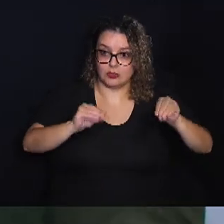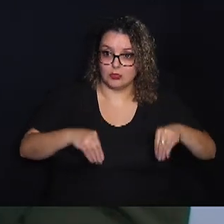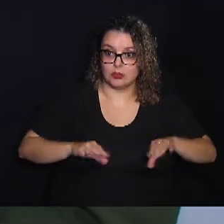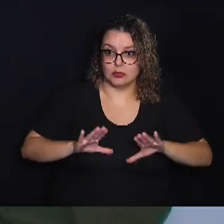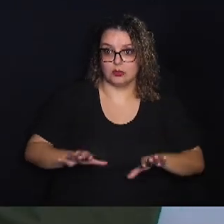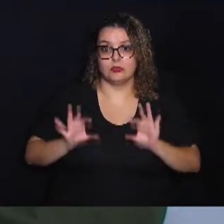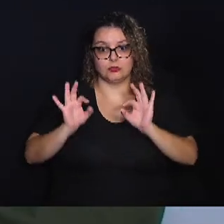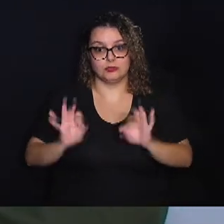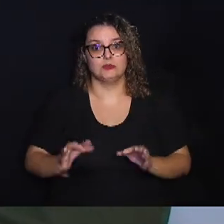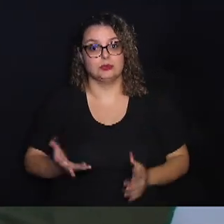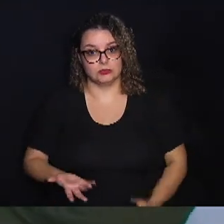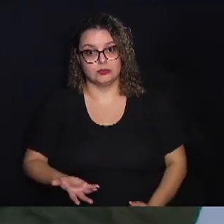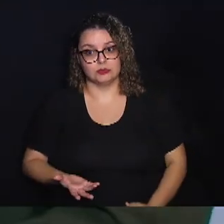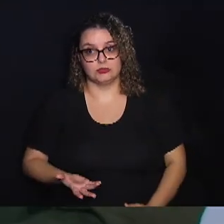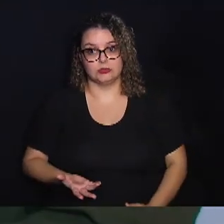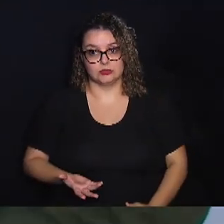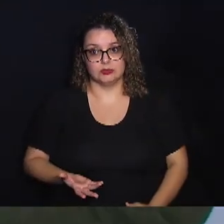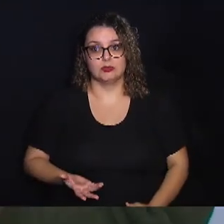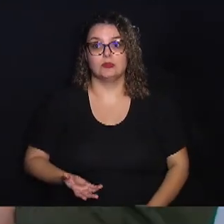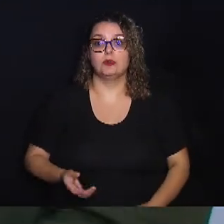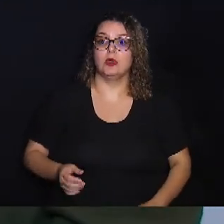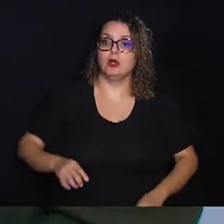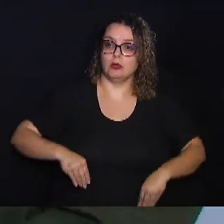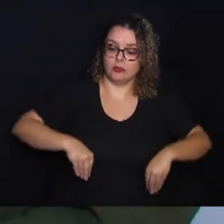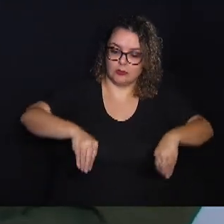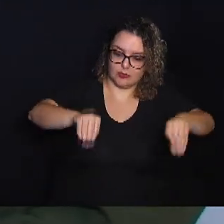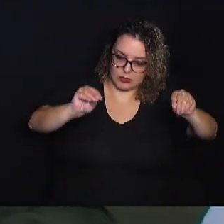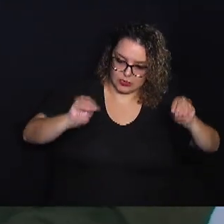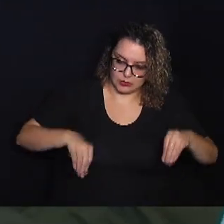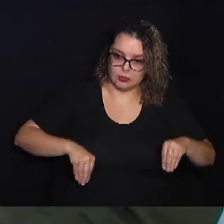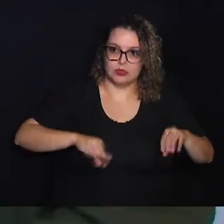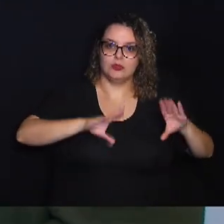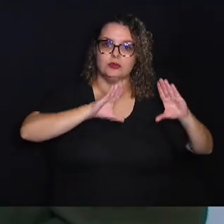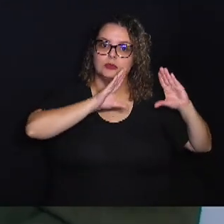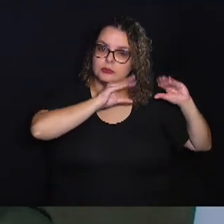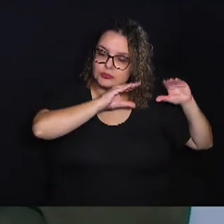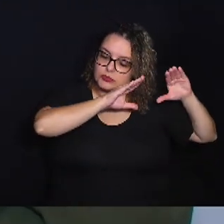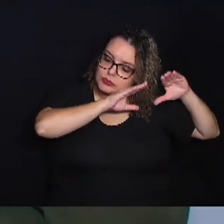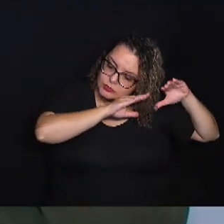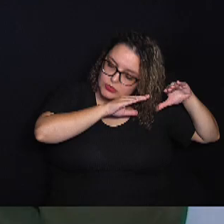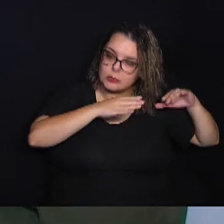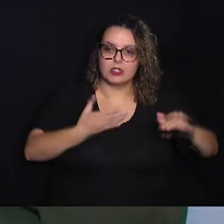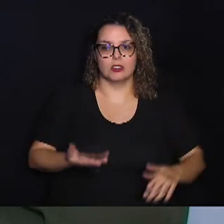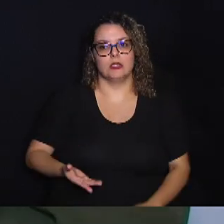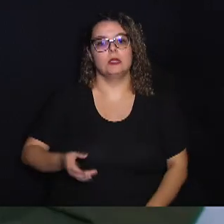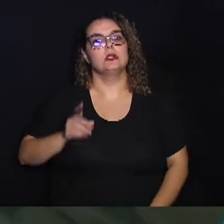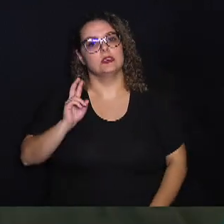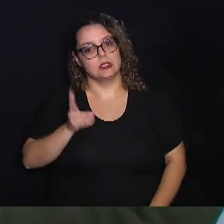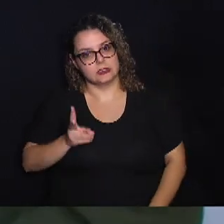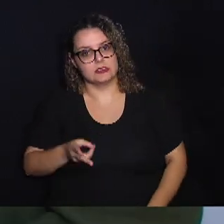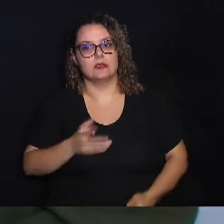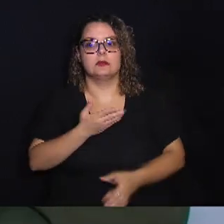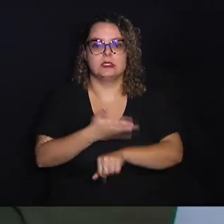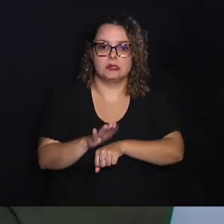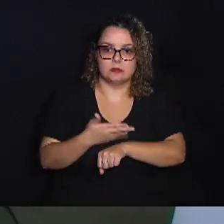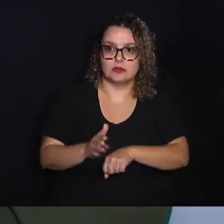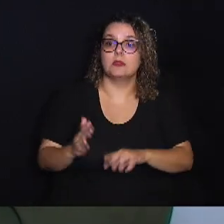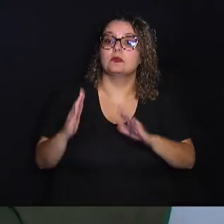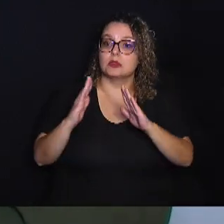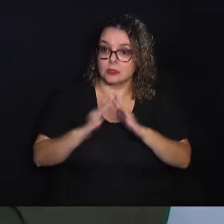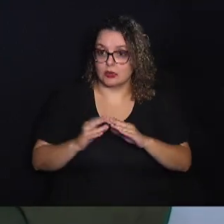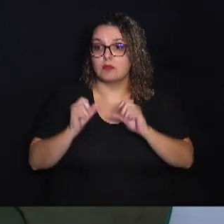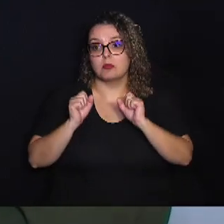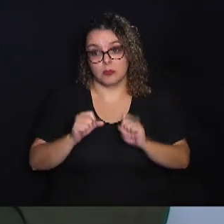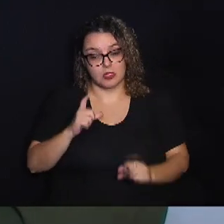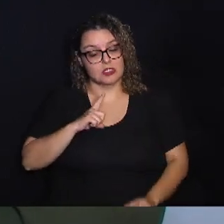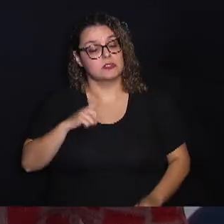direitinho o lençol na cama, o travesseiro. Então é feito esse treinamento, né? Para que também em casa eles também tenham